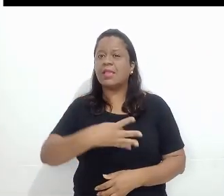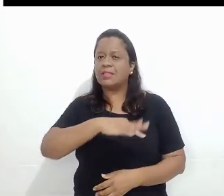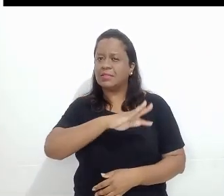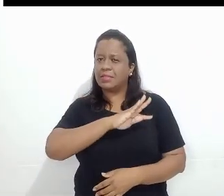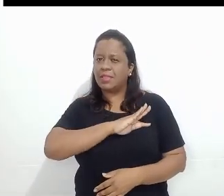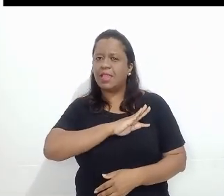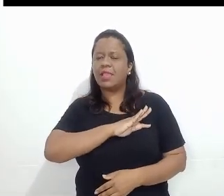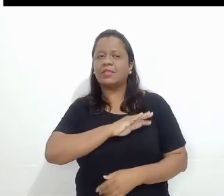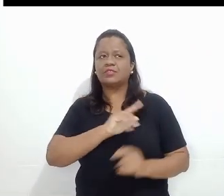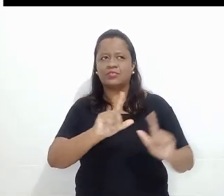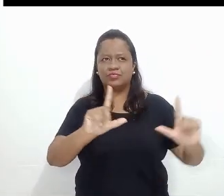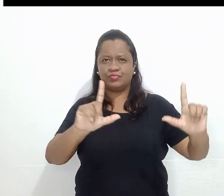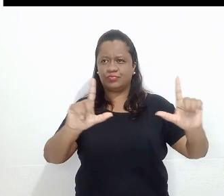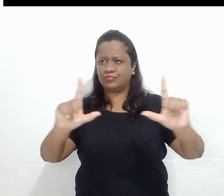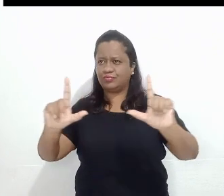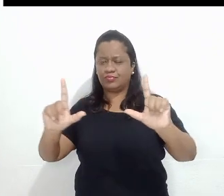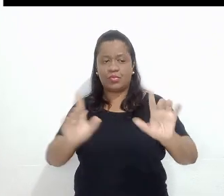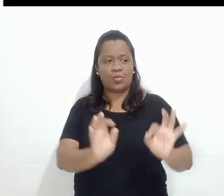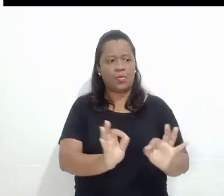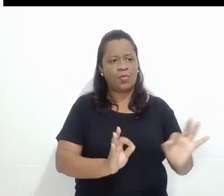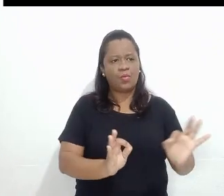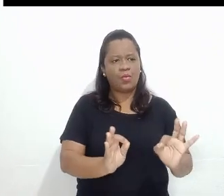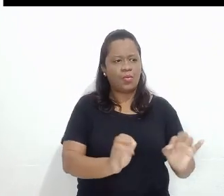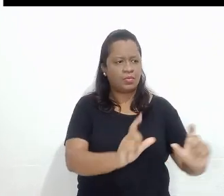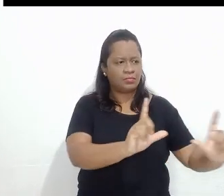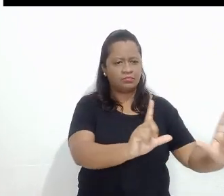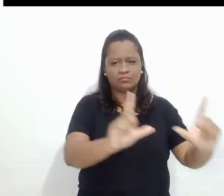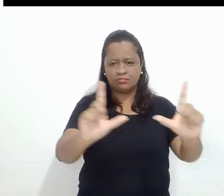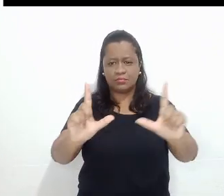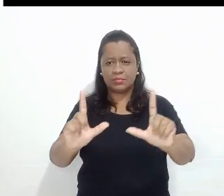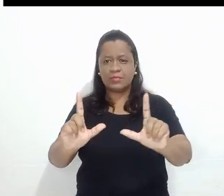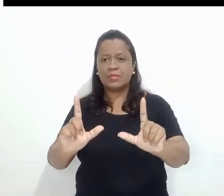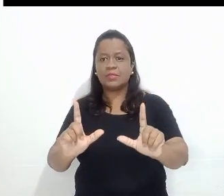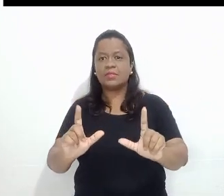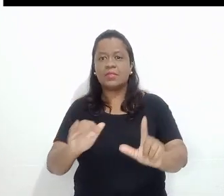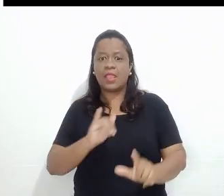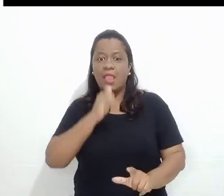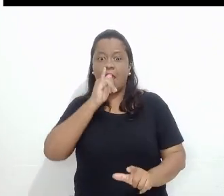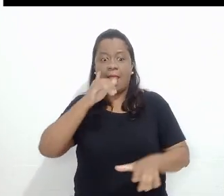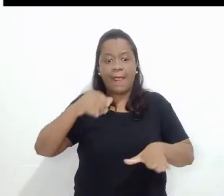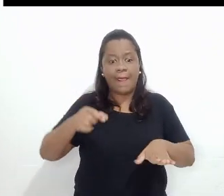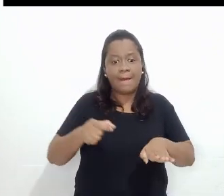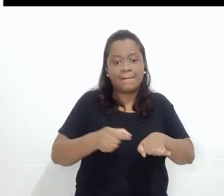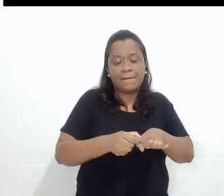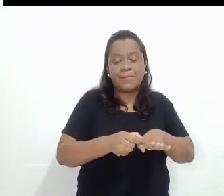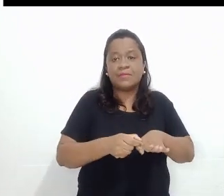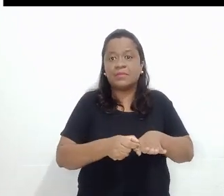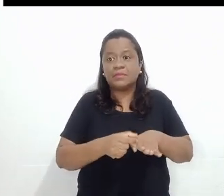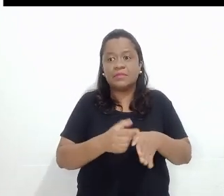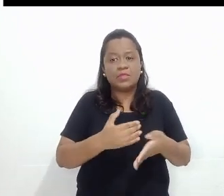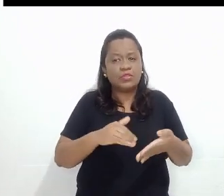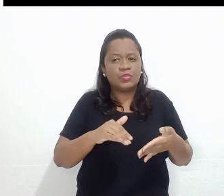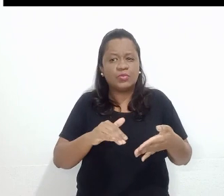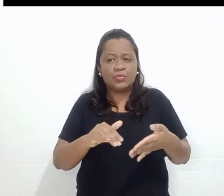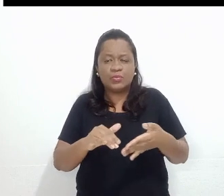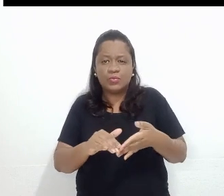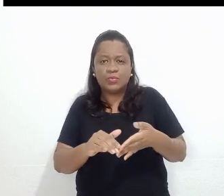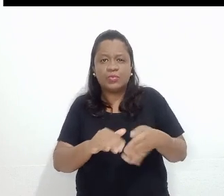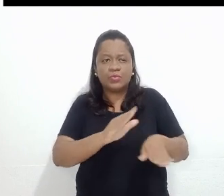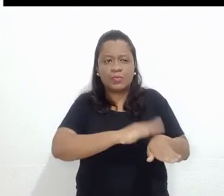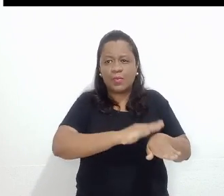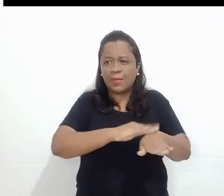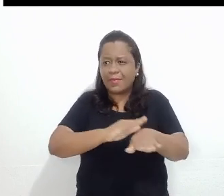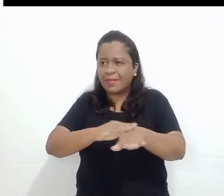para você, para colocar tudo isso bem posicionadinho, com as baterias, com tudo, para que você, durante todo o seu